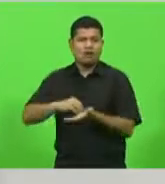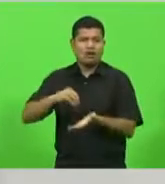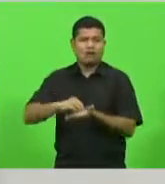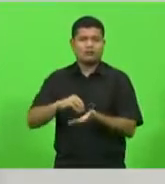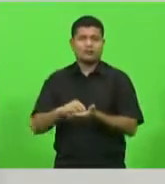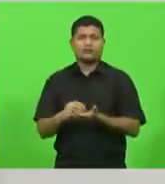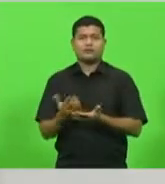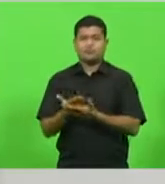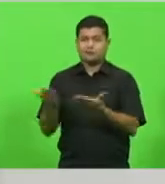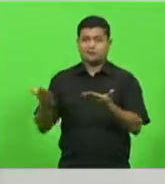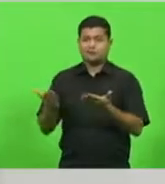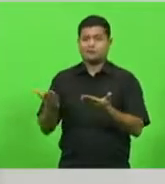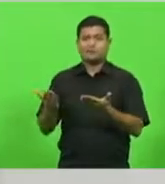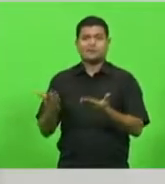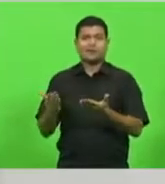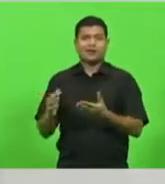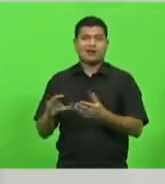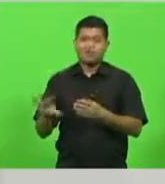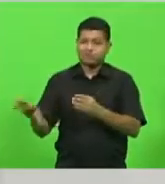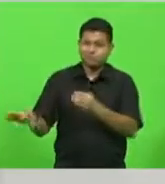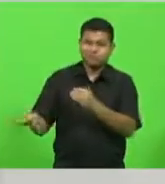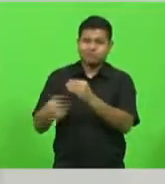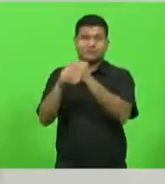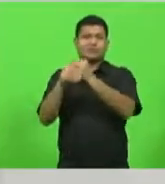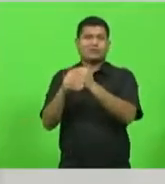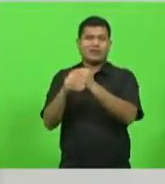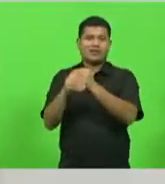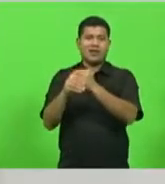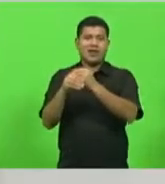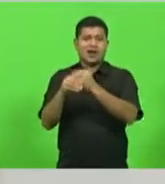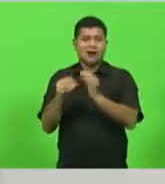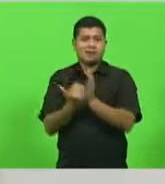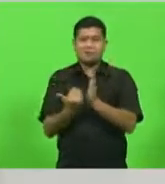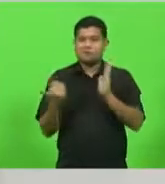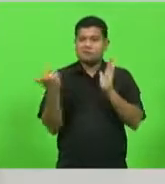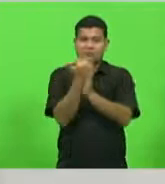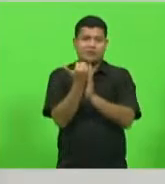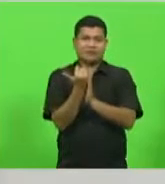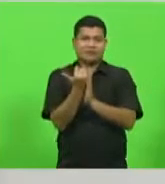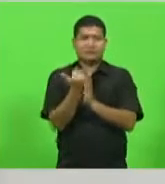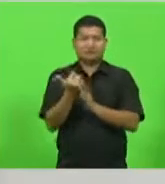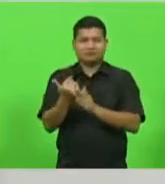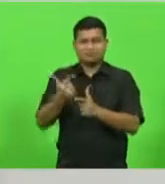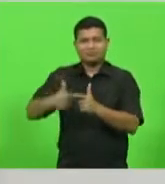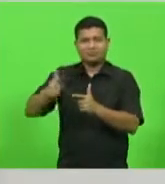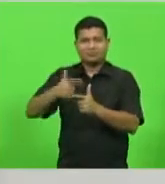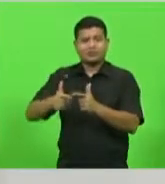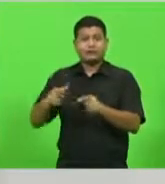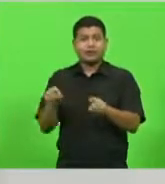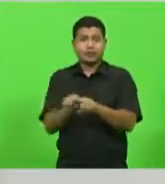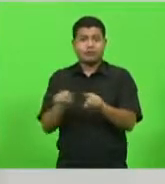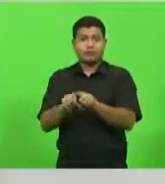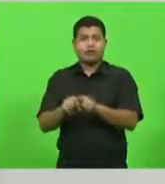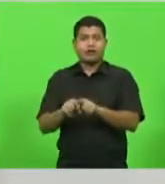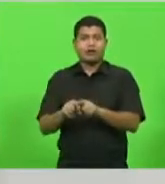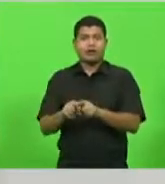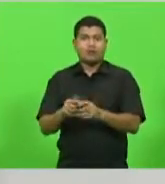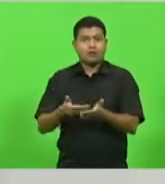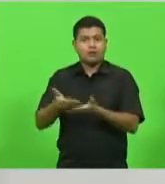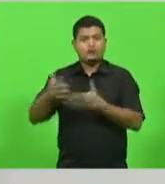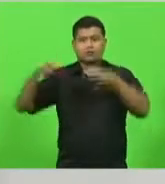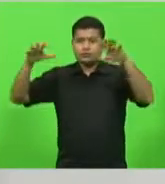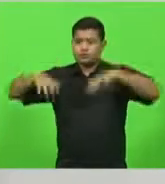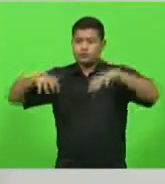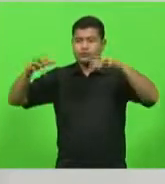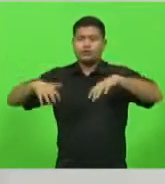somava-se à incerteza no campo catarinense. Além disso, a chuva começou a cair no inverno. O